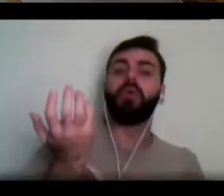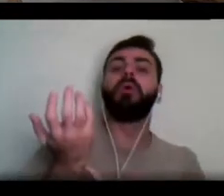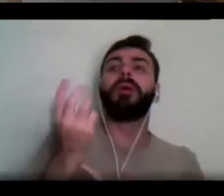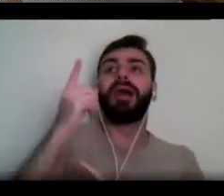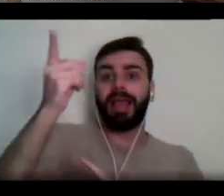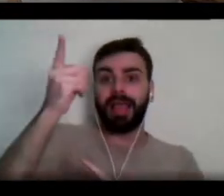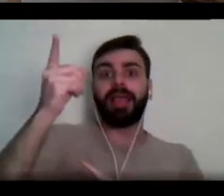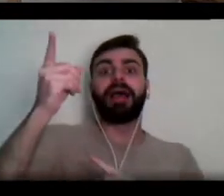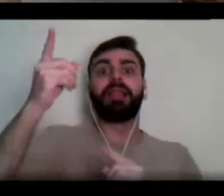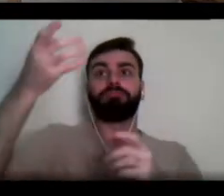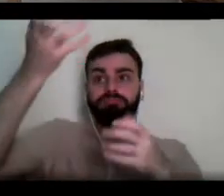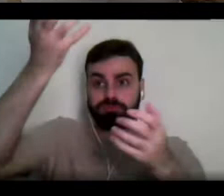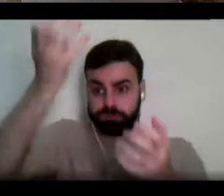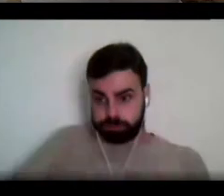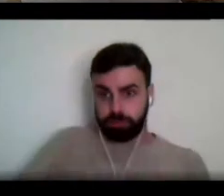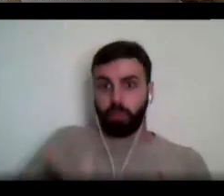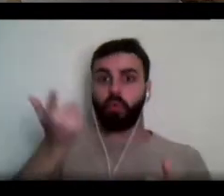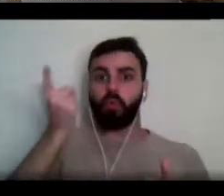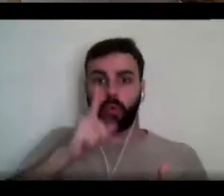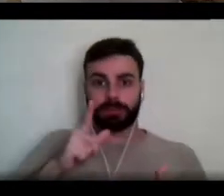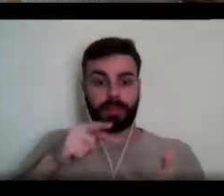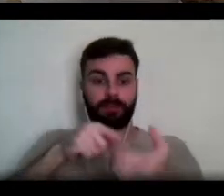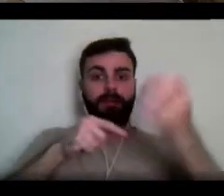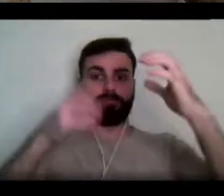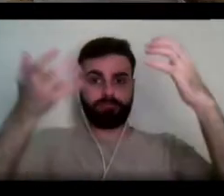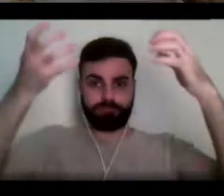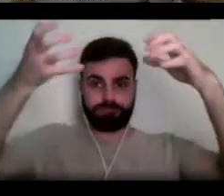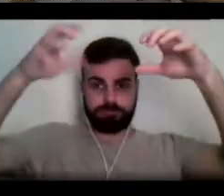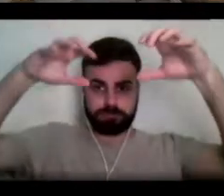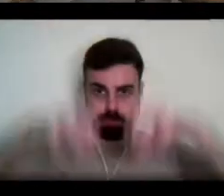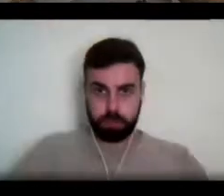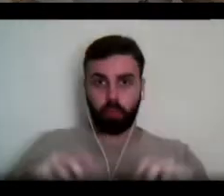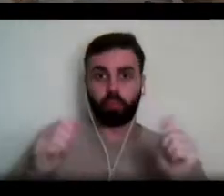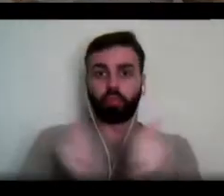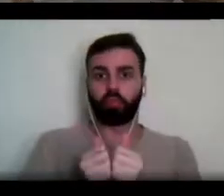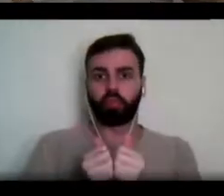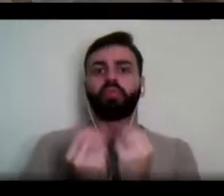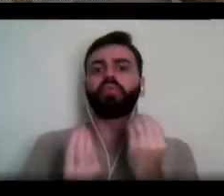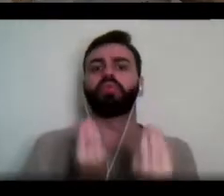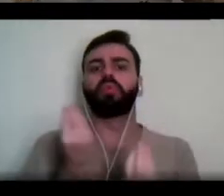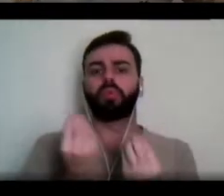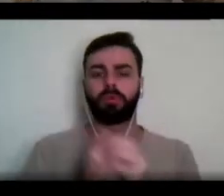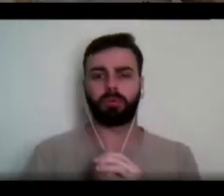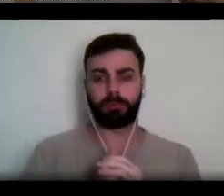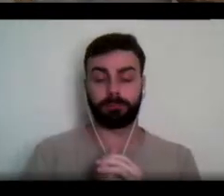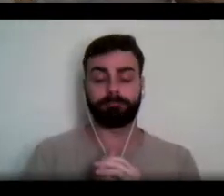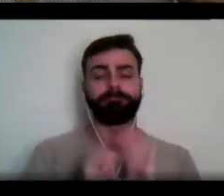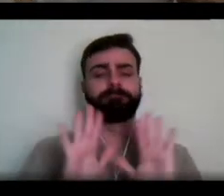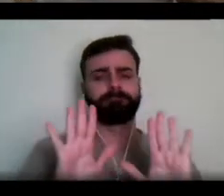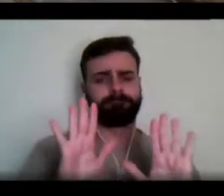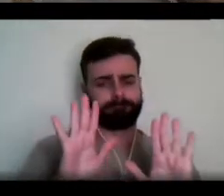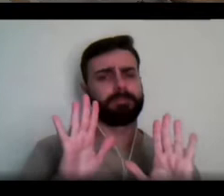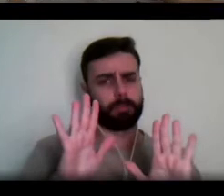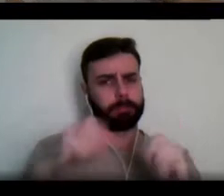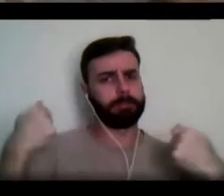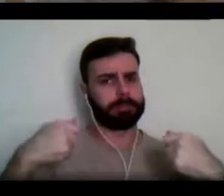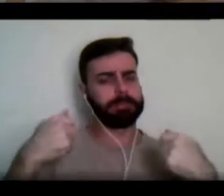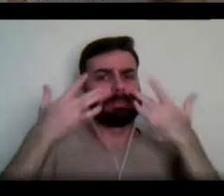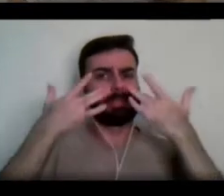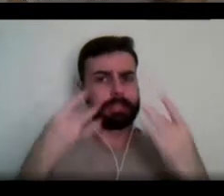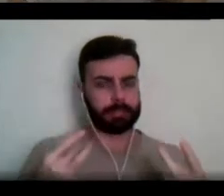atinjam o solo no mesmo instante? Né? Então, a primeira pergunta é essa. Então, para eu começar a resolver esse problema,